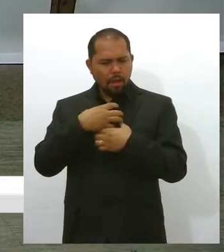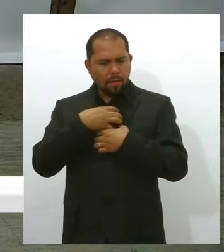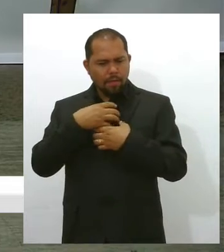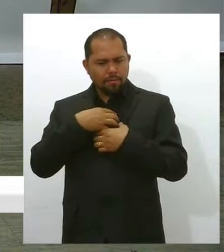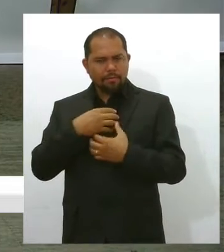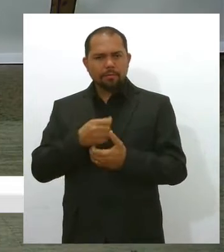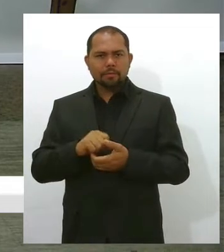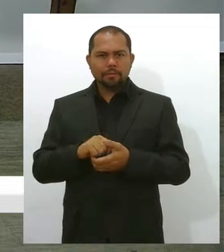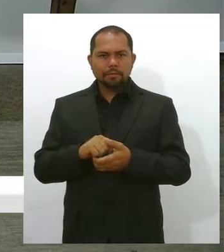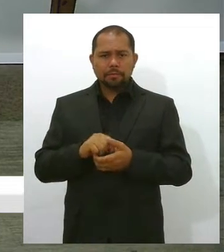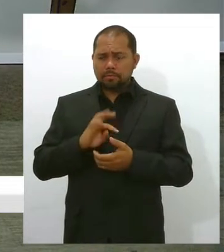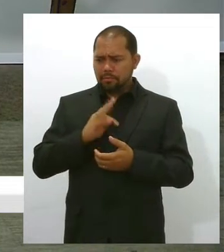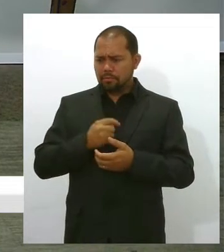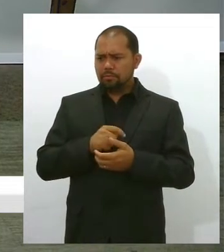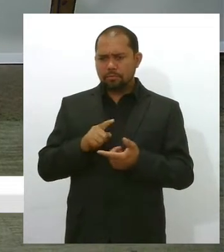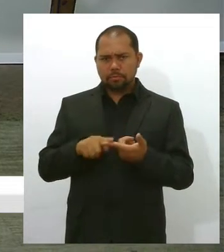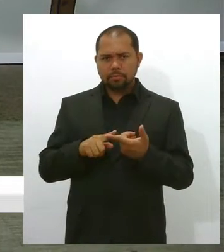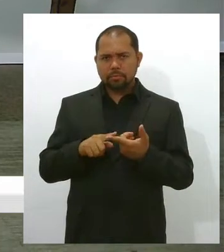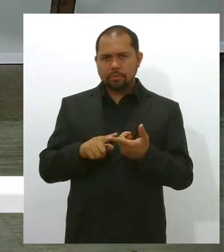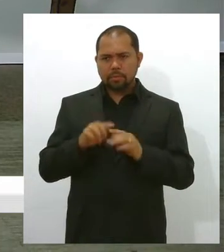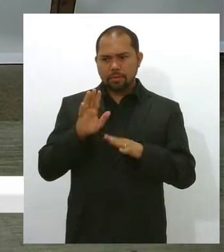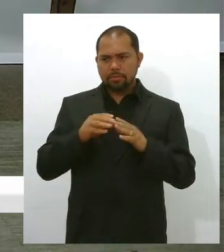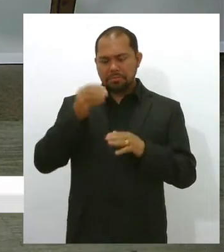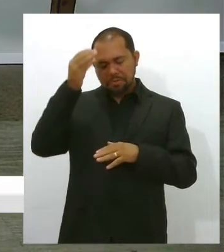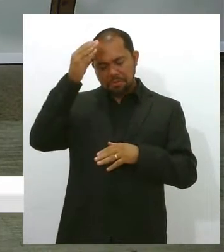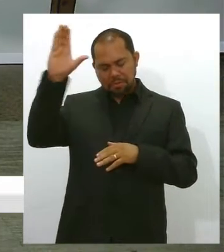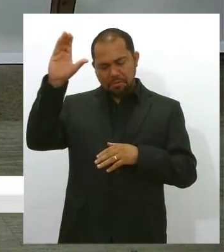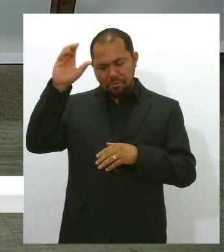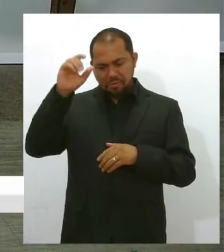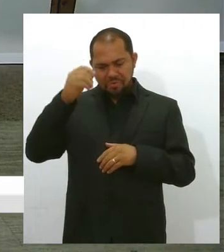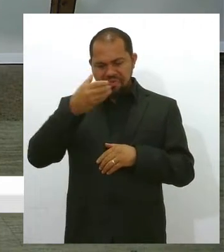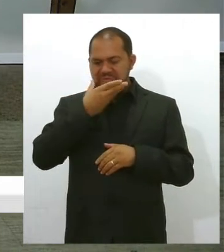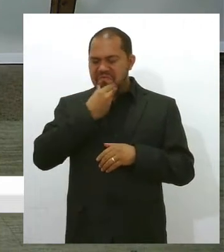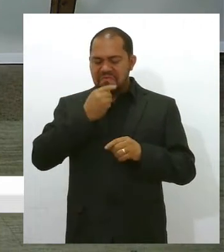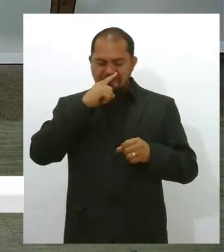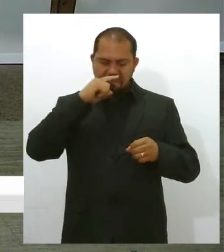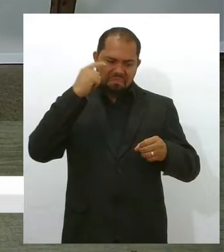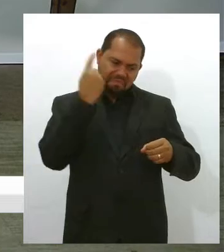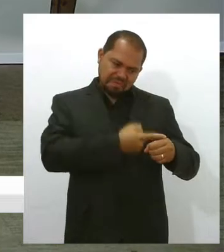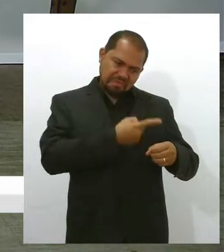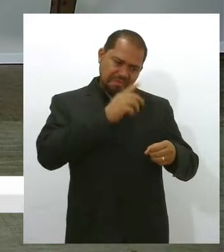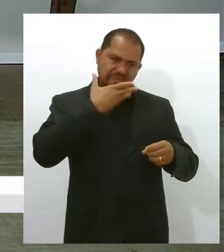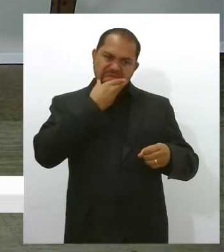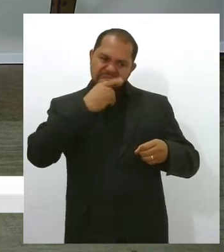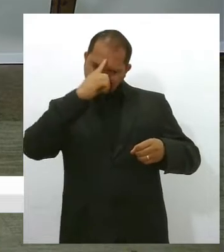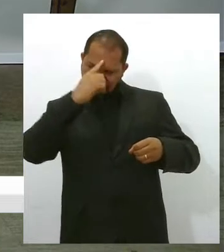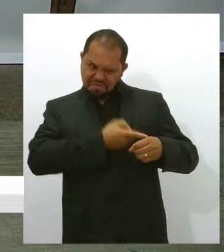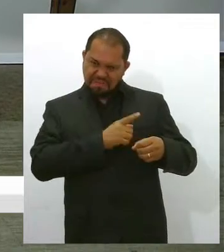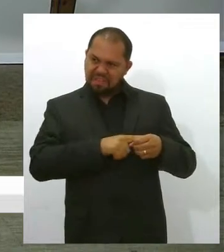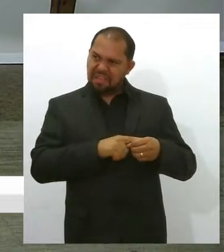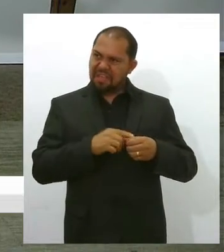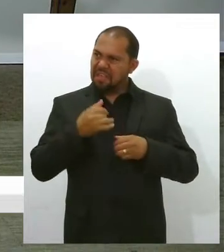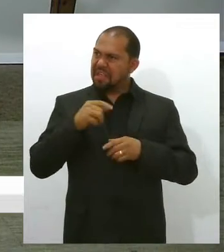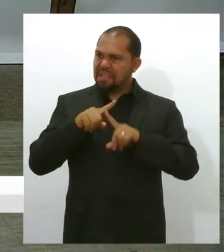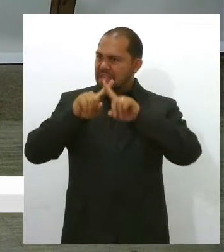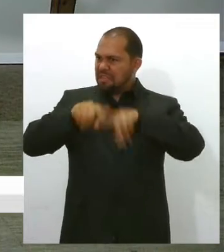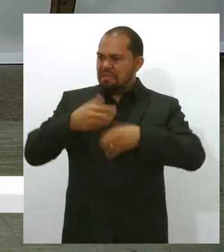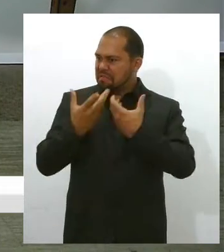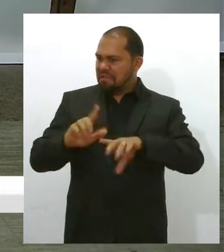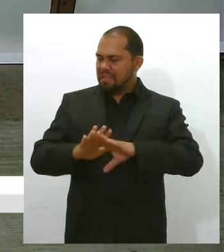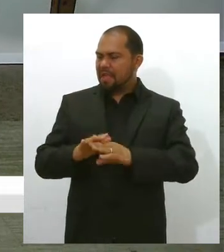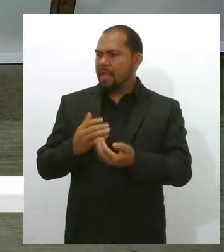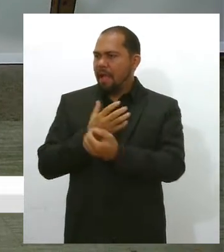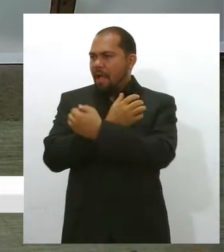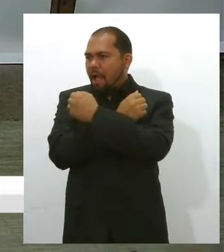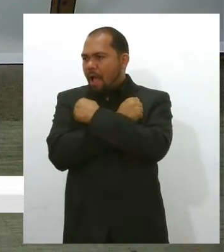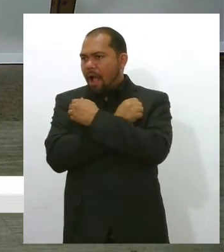vezes a cultura machista nega que as pessoas se abracem dessa forma, digamos assim, né? E muito nessa perspectiva, eu